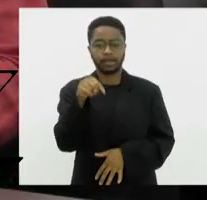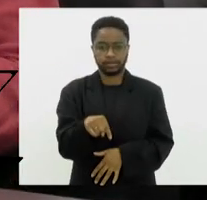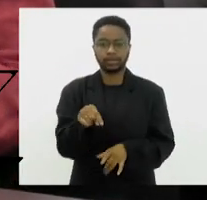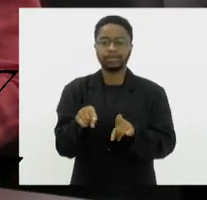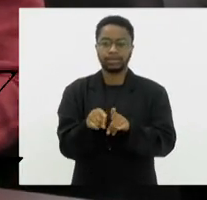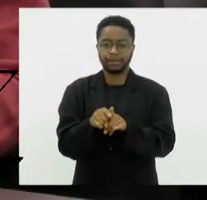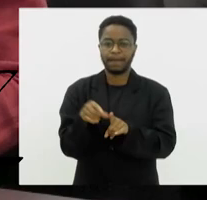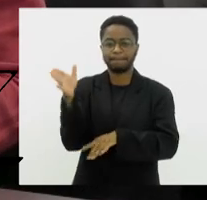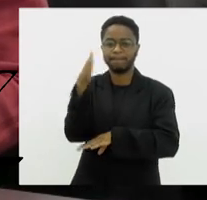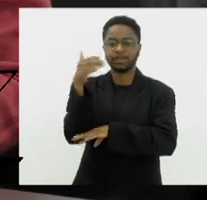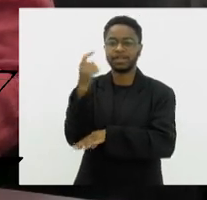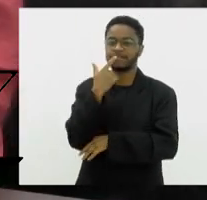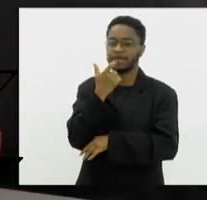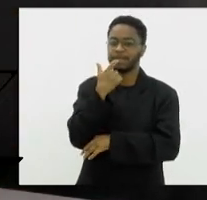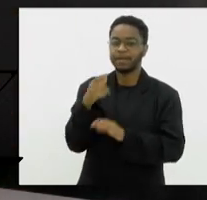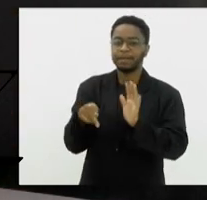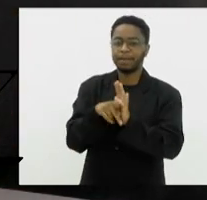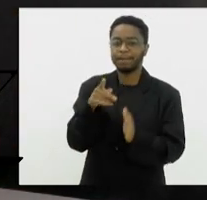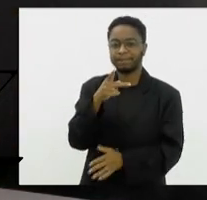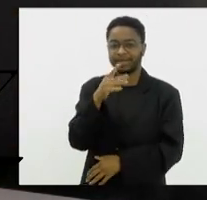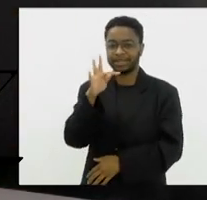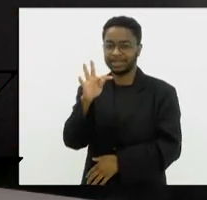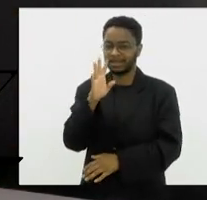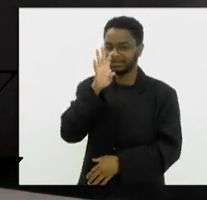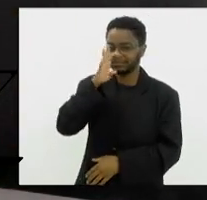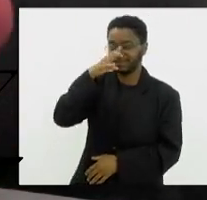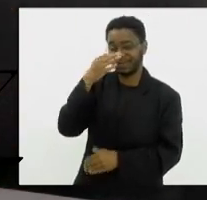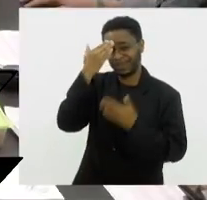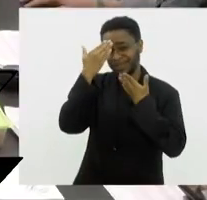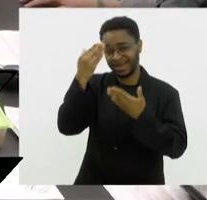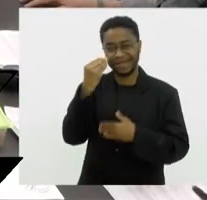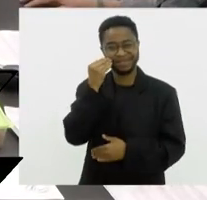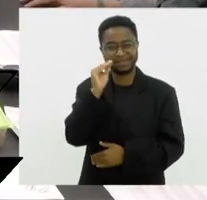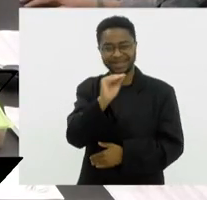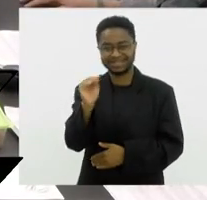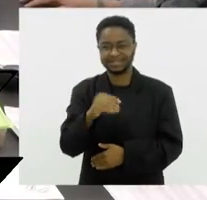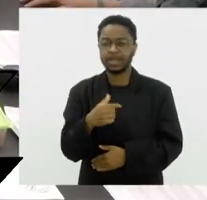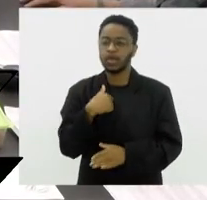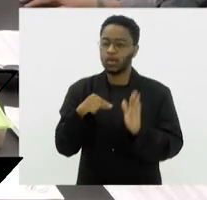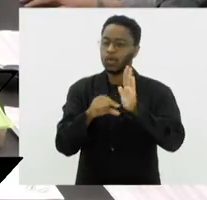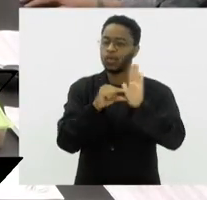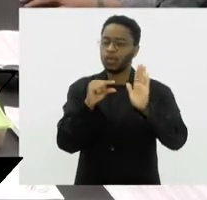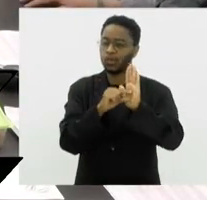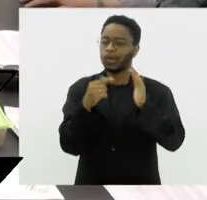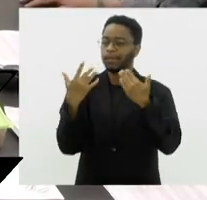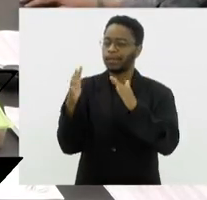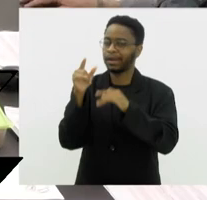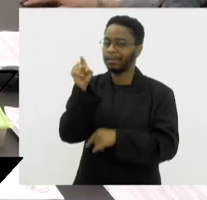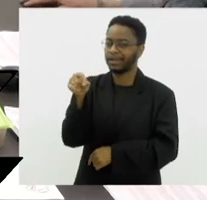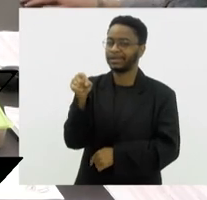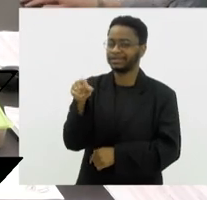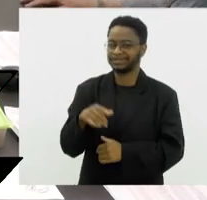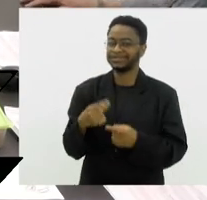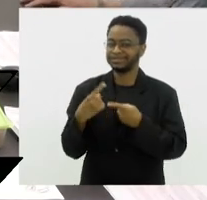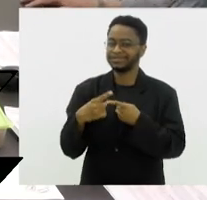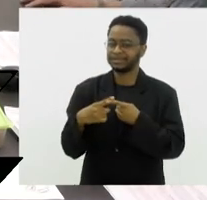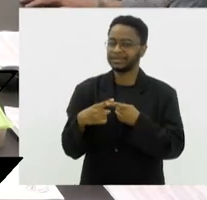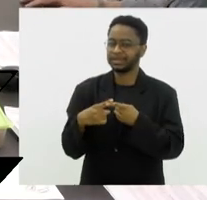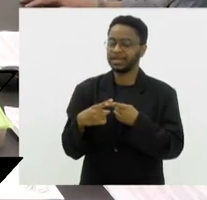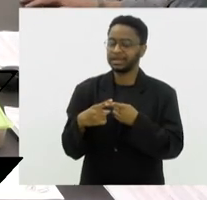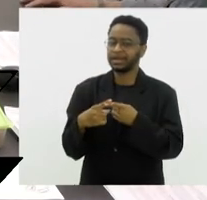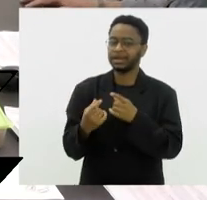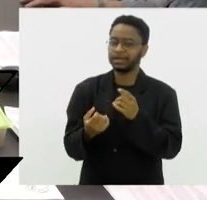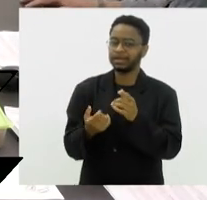bandeira vermelha do PT na resistência, tá bom? Beijo, obrigado. Então, vou dar notinha para Vossa Excelência, elogiar a participação de Vossa Excelência, que foi muito